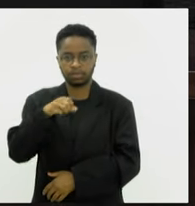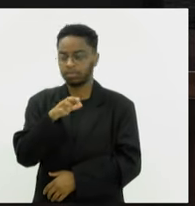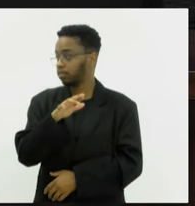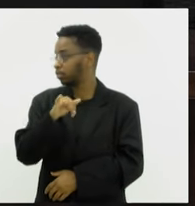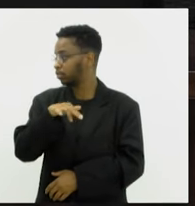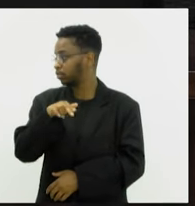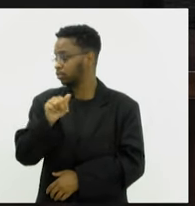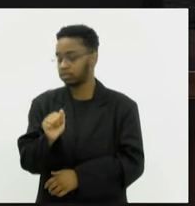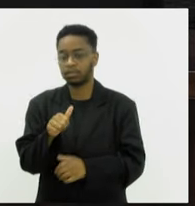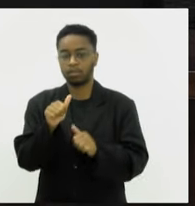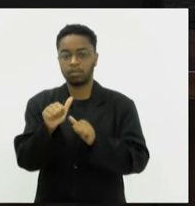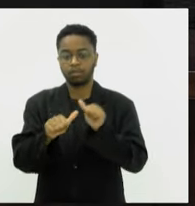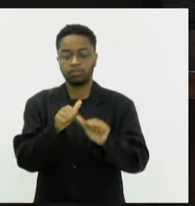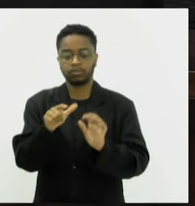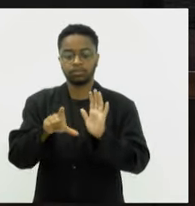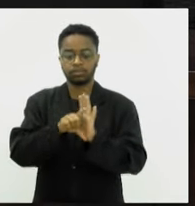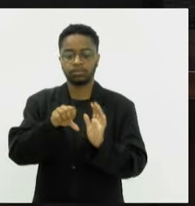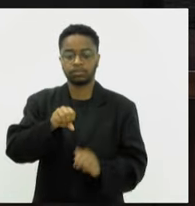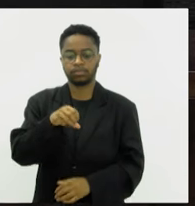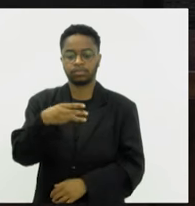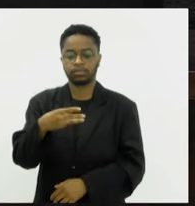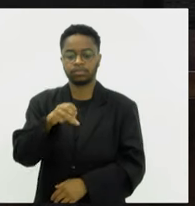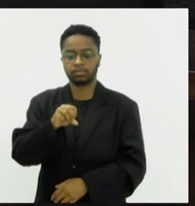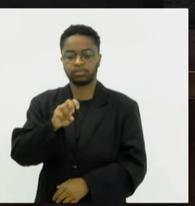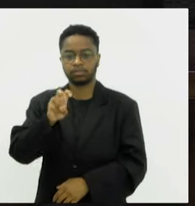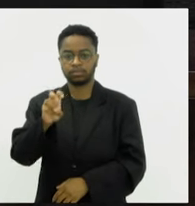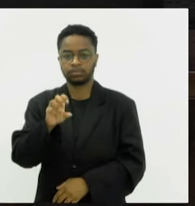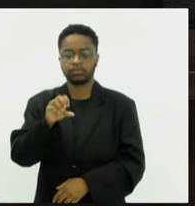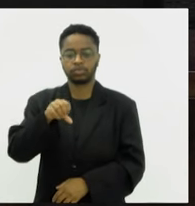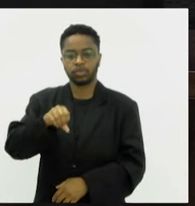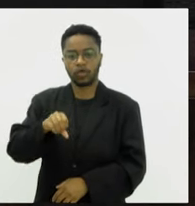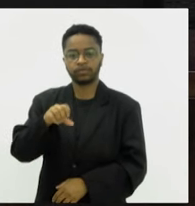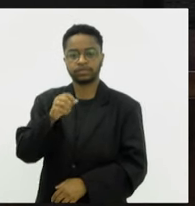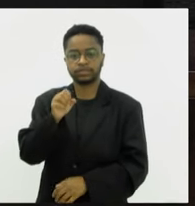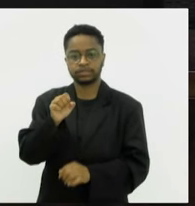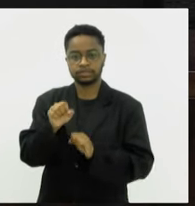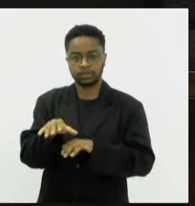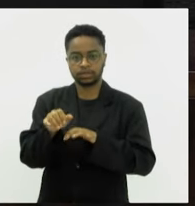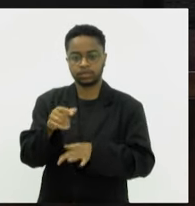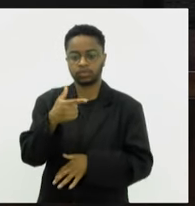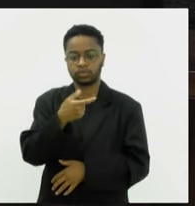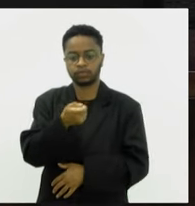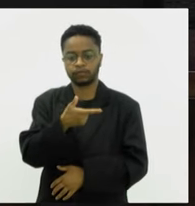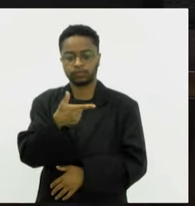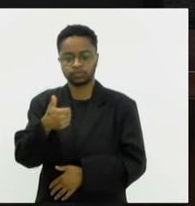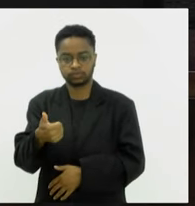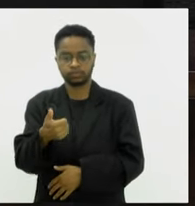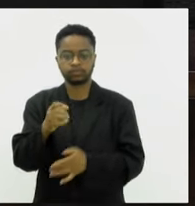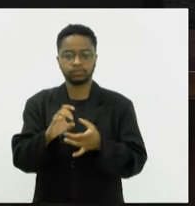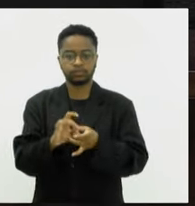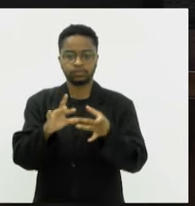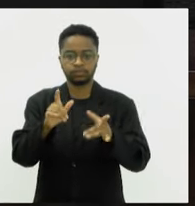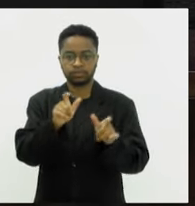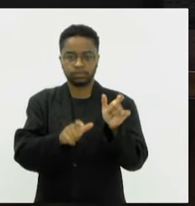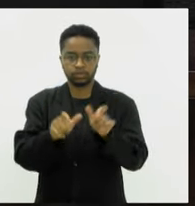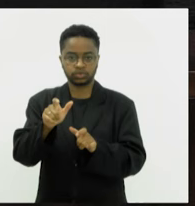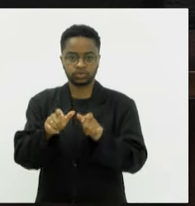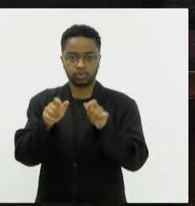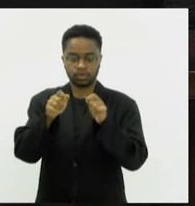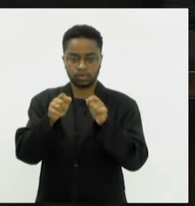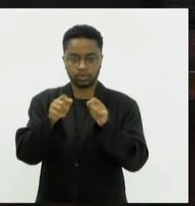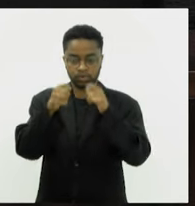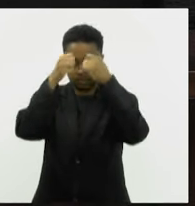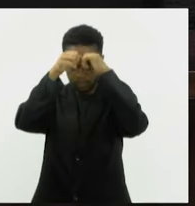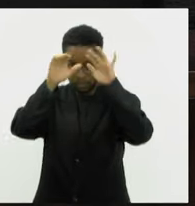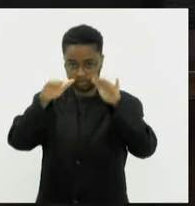lei 395 de 9 de setembro de 2001, para permitir à pessoa com transtorno de espectro autista o ingresso